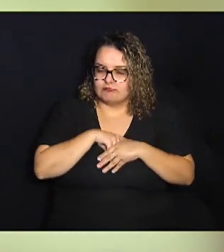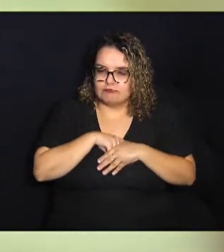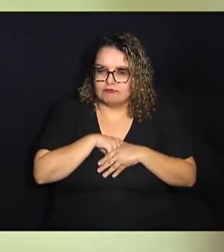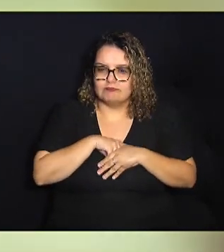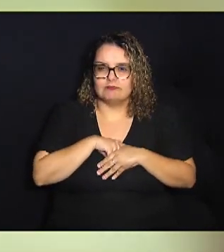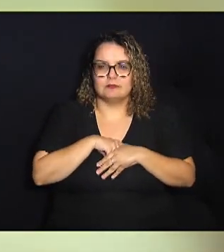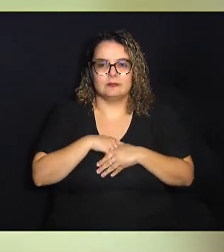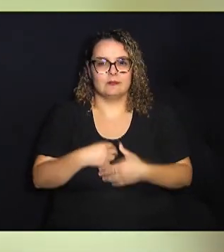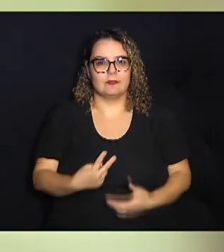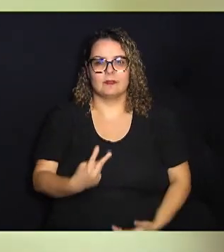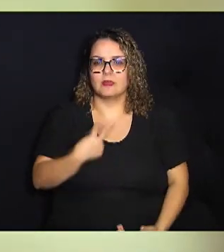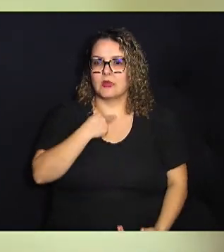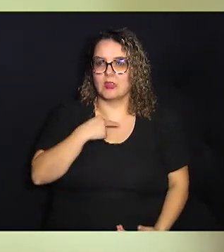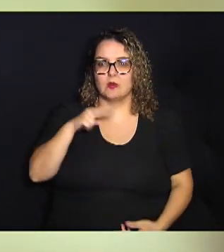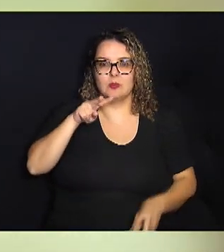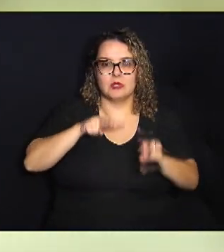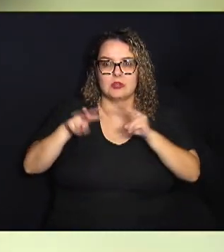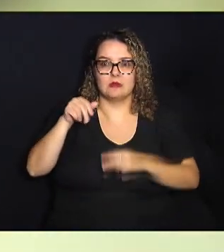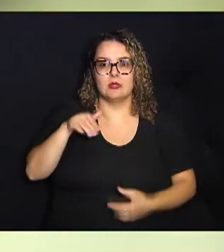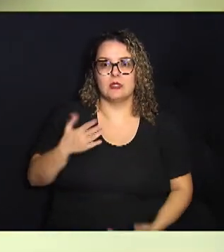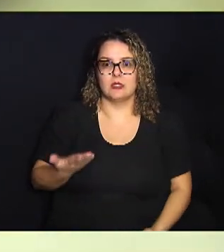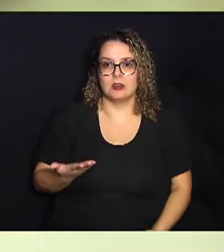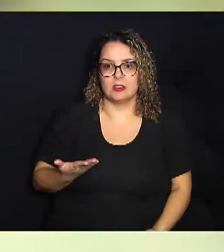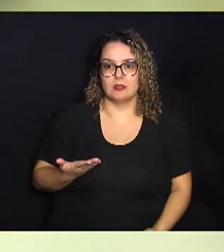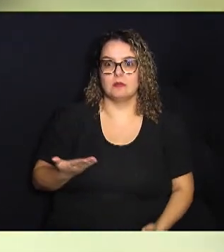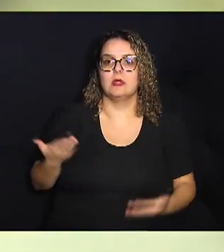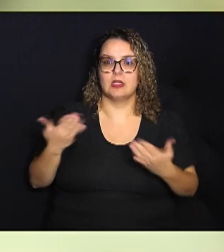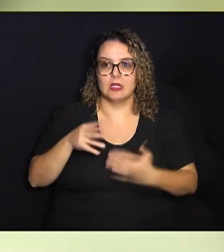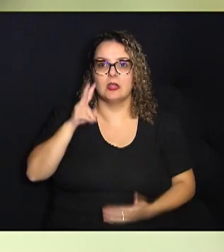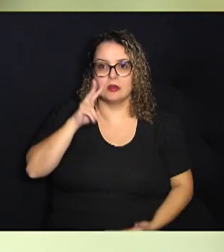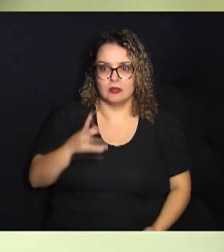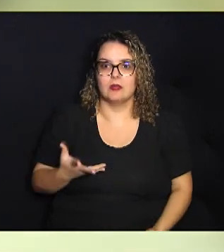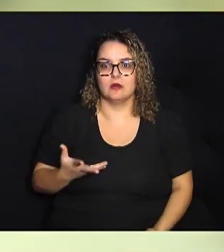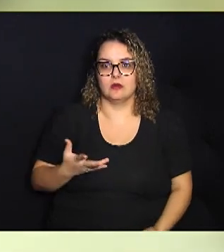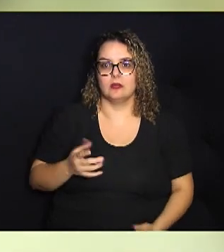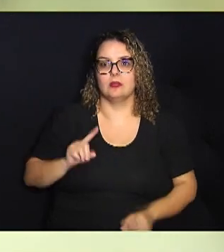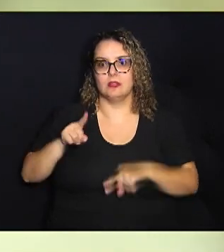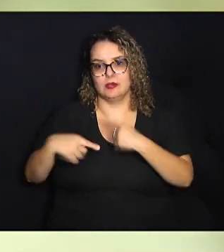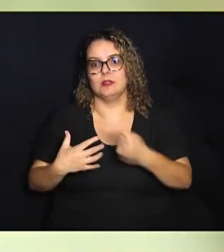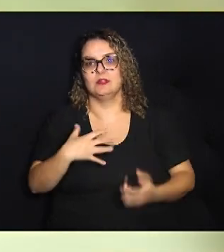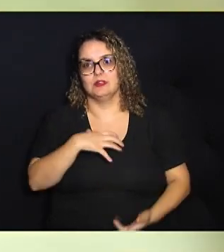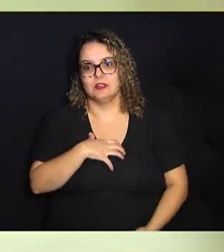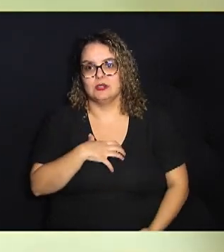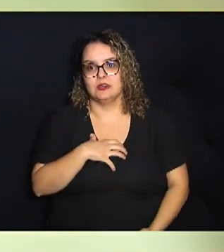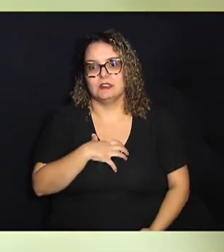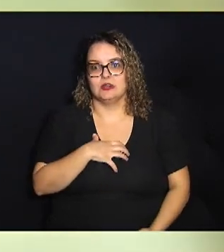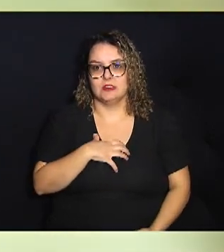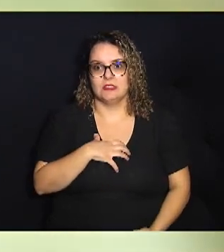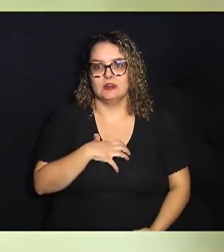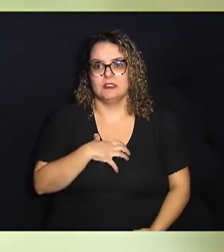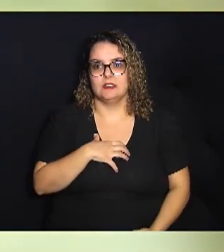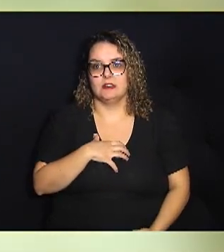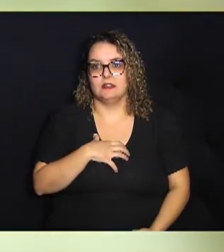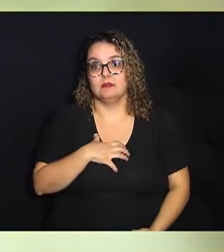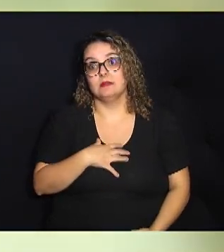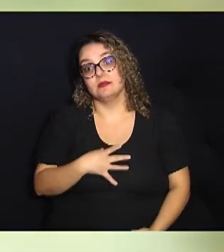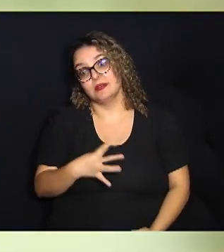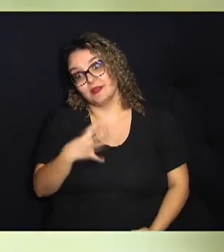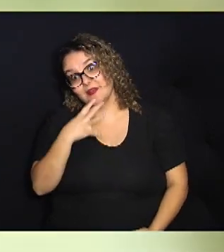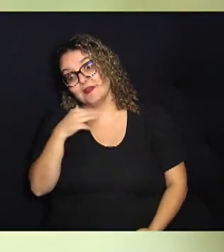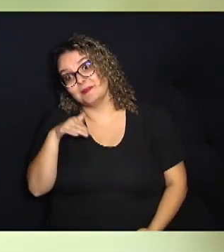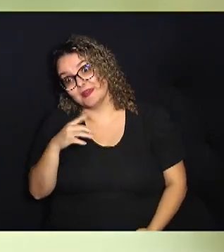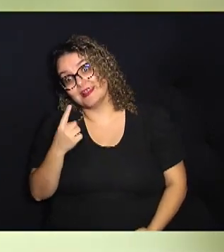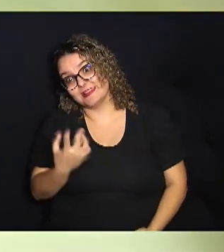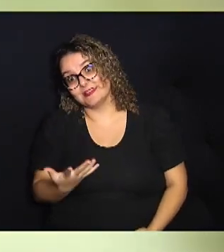não poder ver mais, mas agora ver, só que de um outro jeito. né? E conhecer mais uma, né?